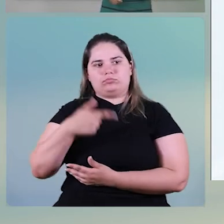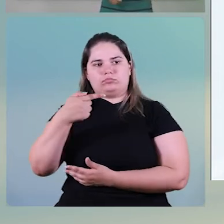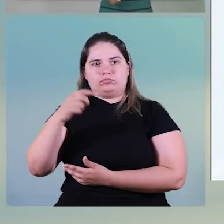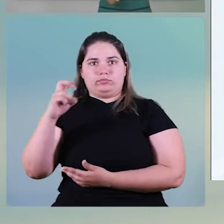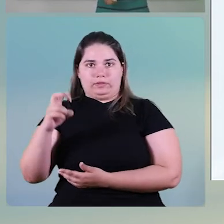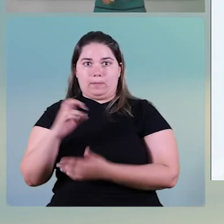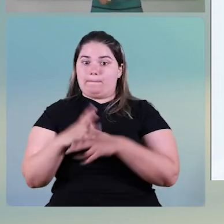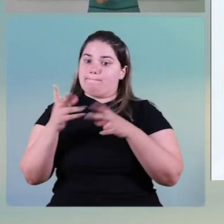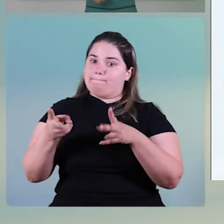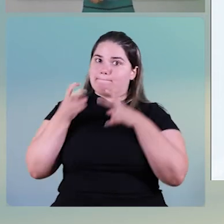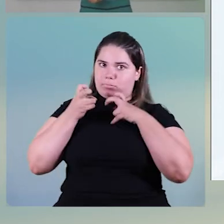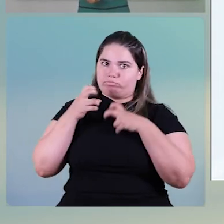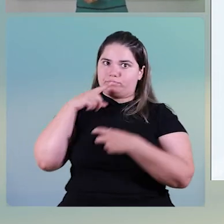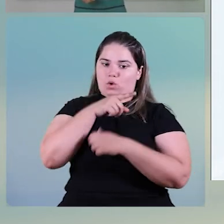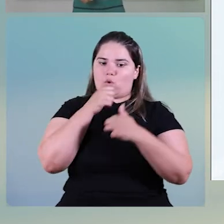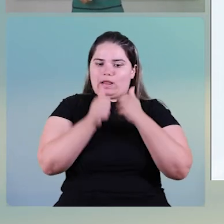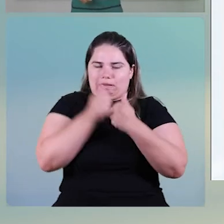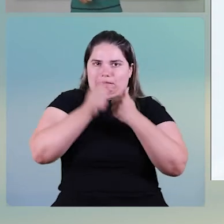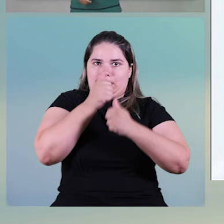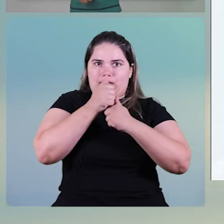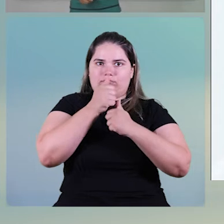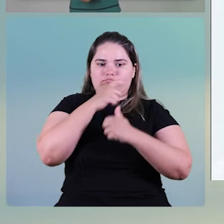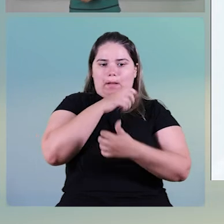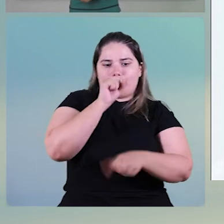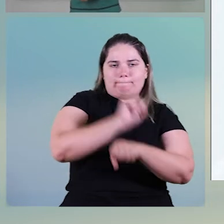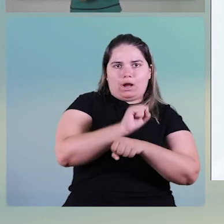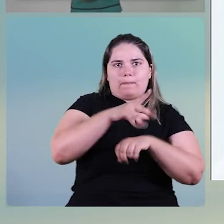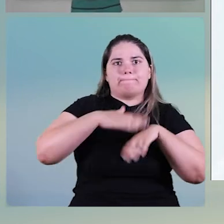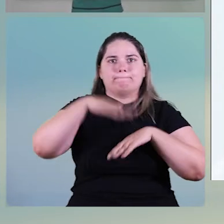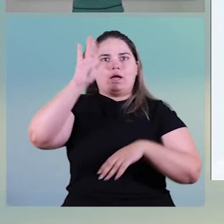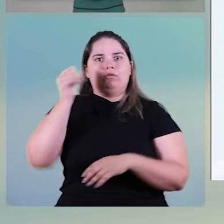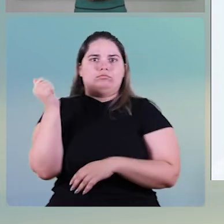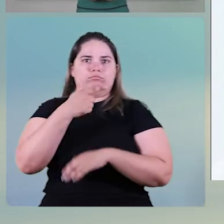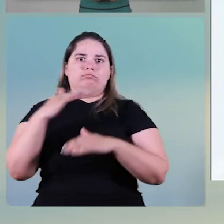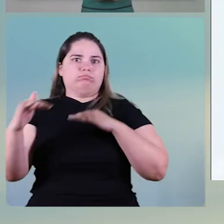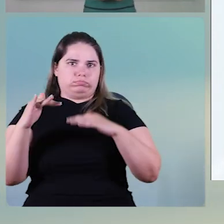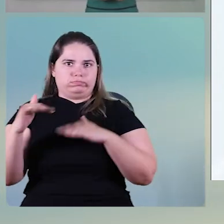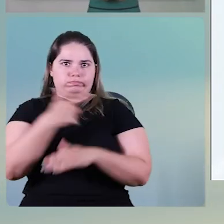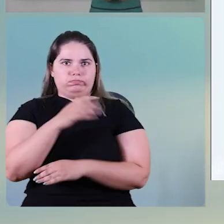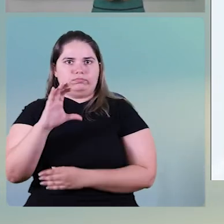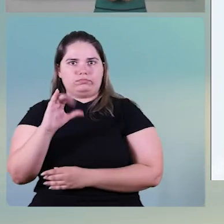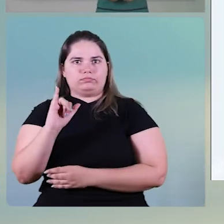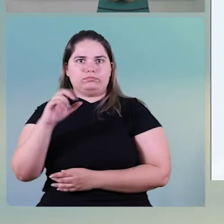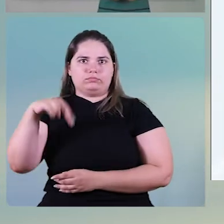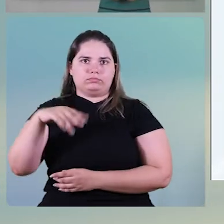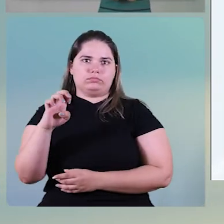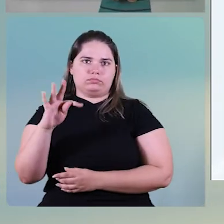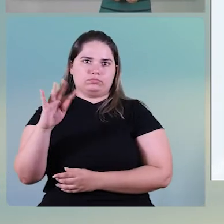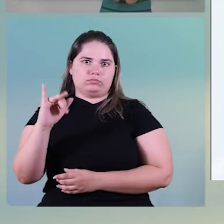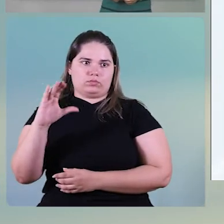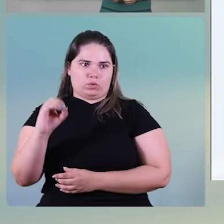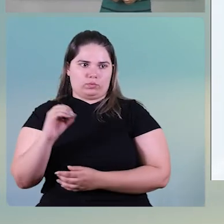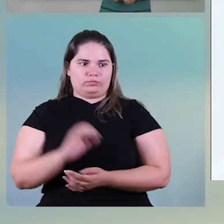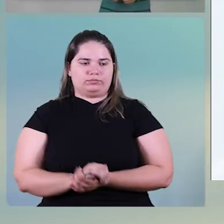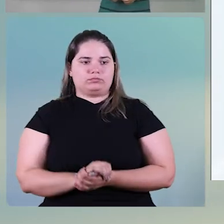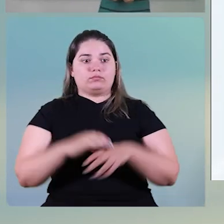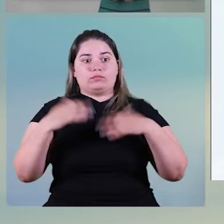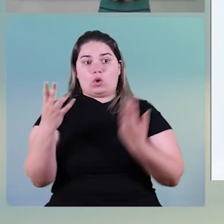estático é maior do que o coeficiente de atrito cinético. Dois carros com velocidades